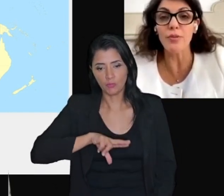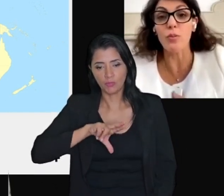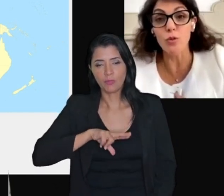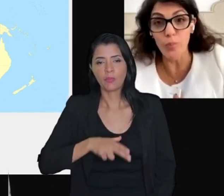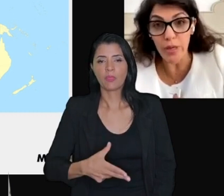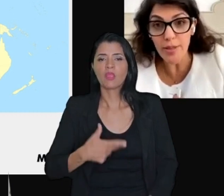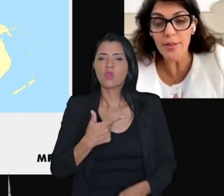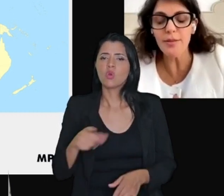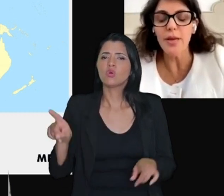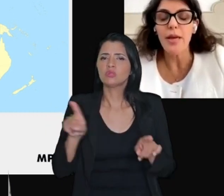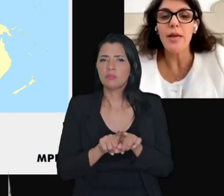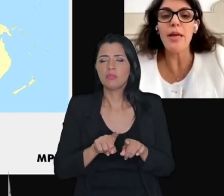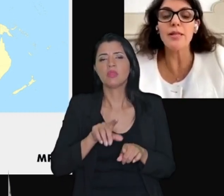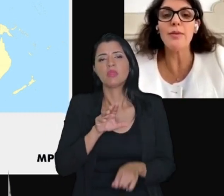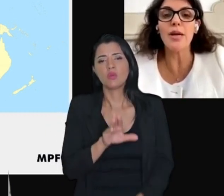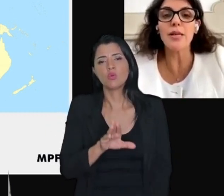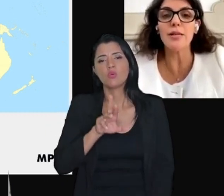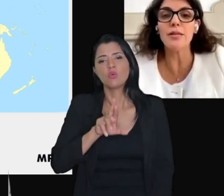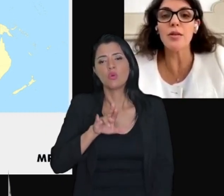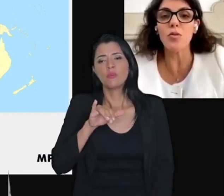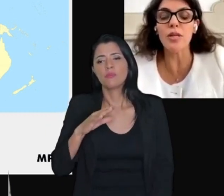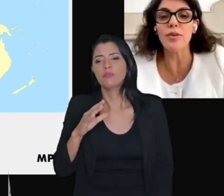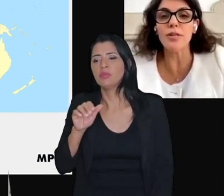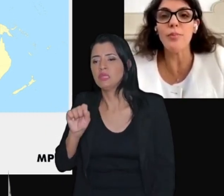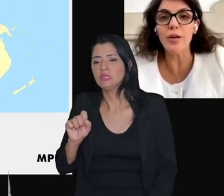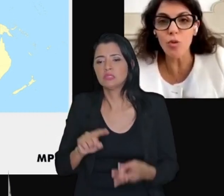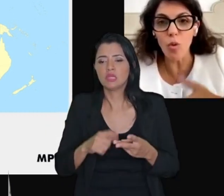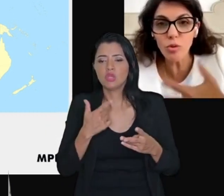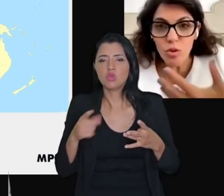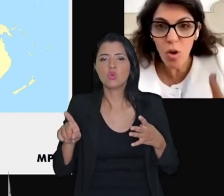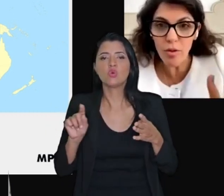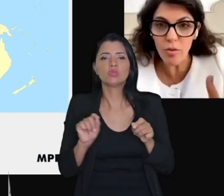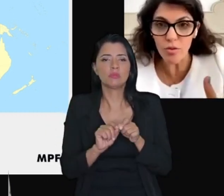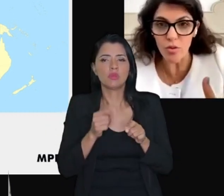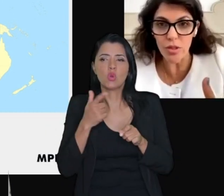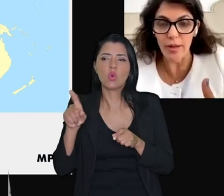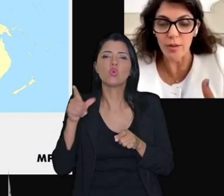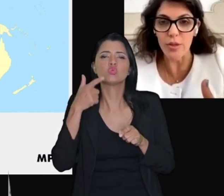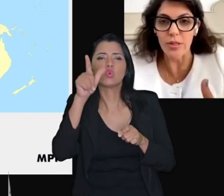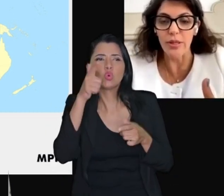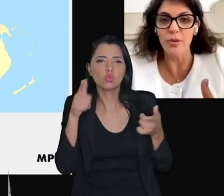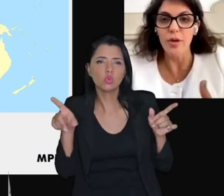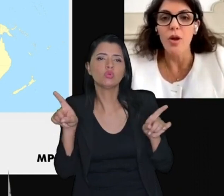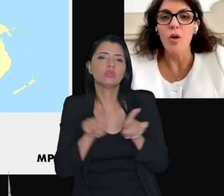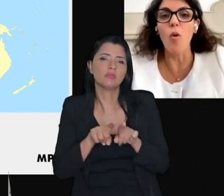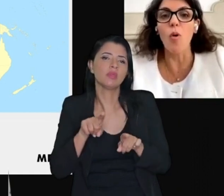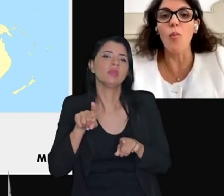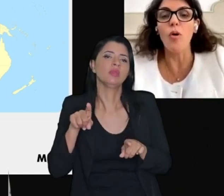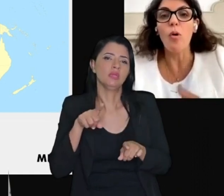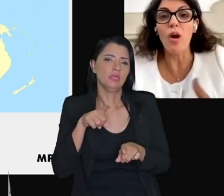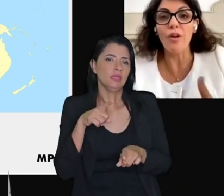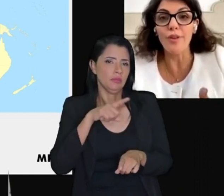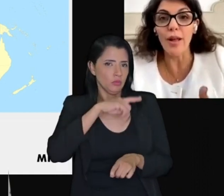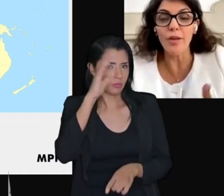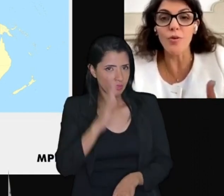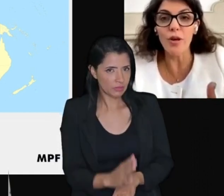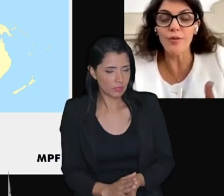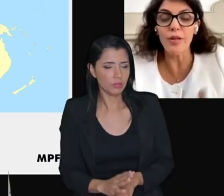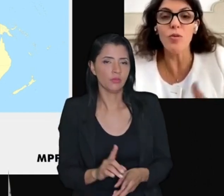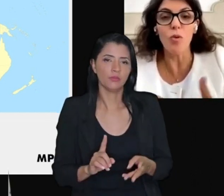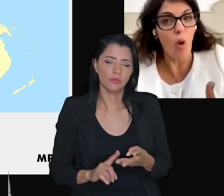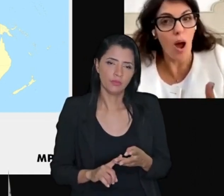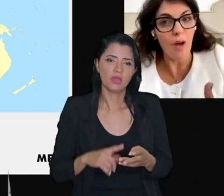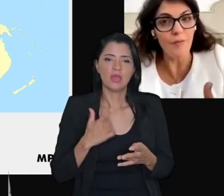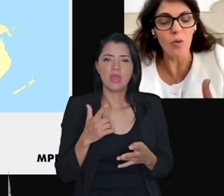também temos o BRICS, e as demais redes das quais fazem parte outros órgãos do Estado brasileiro, como o GAFILA